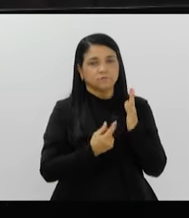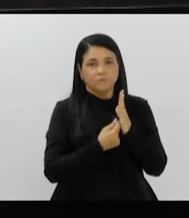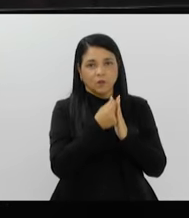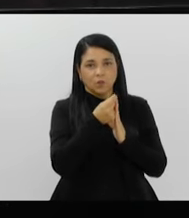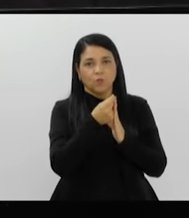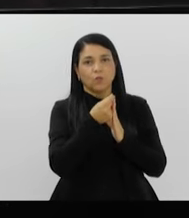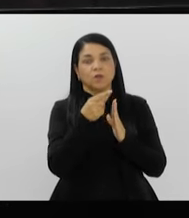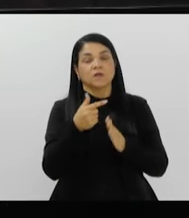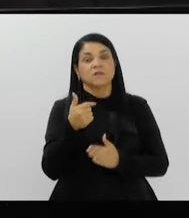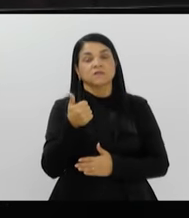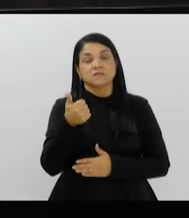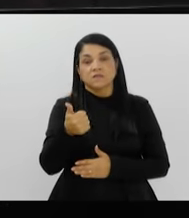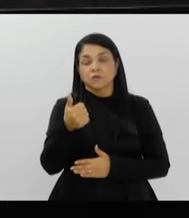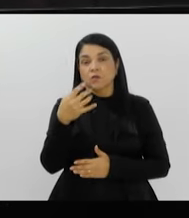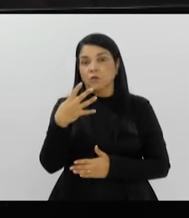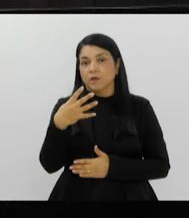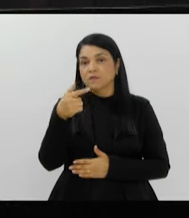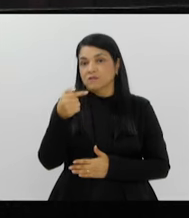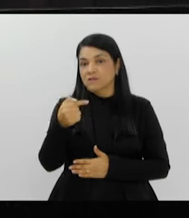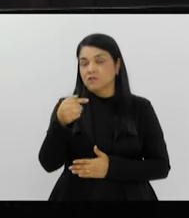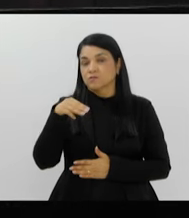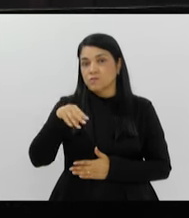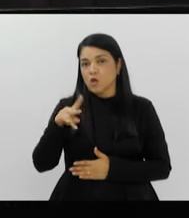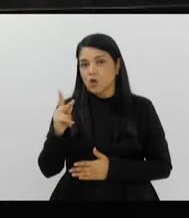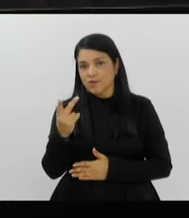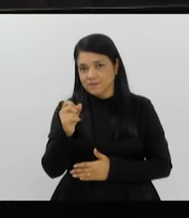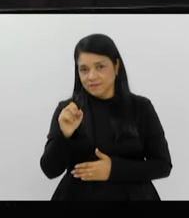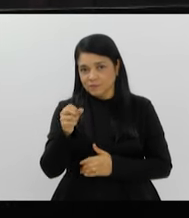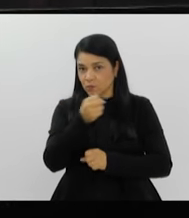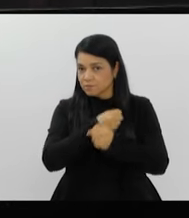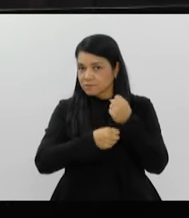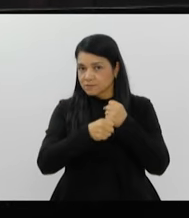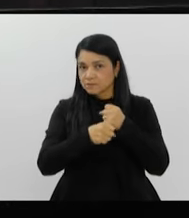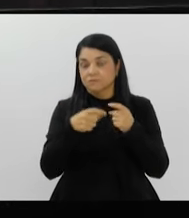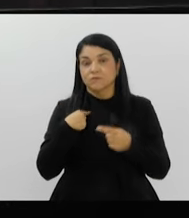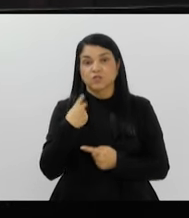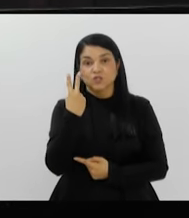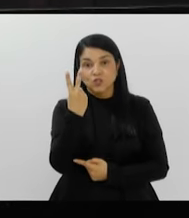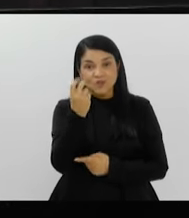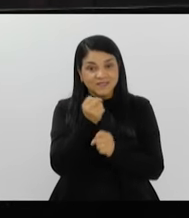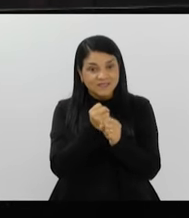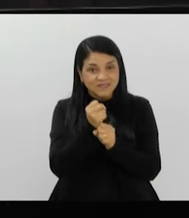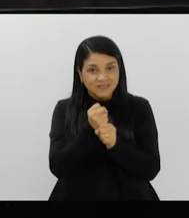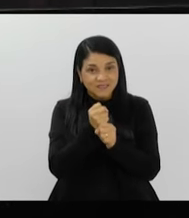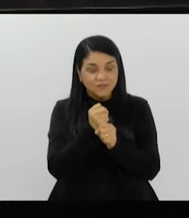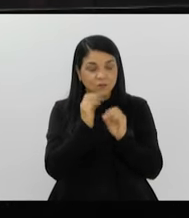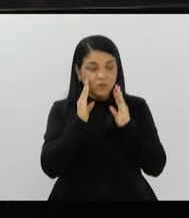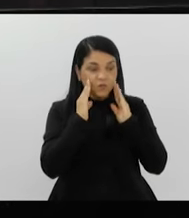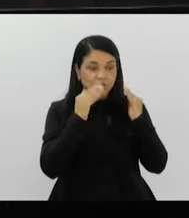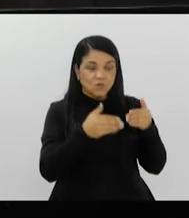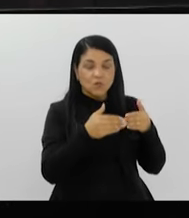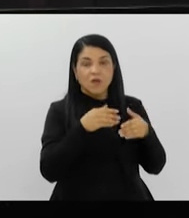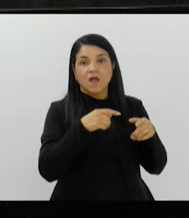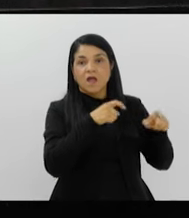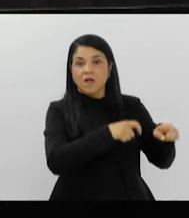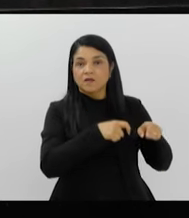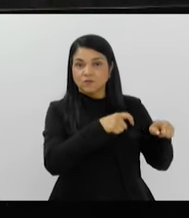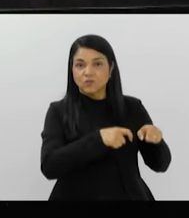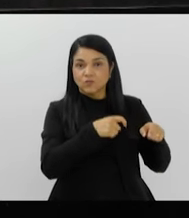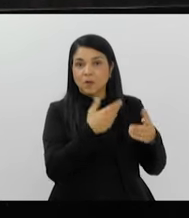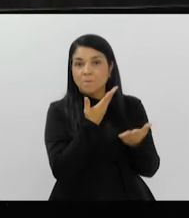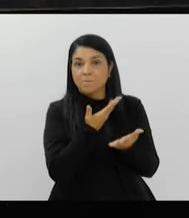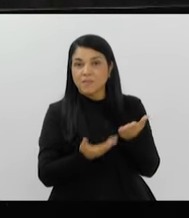147 milhões. Ou seja, em 2 anos, a função agricultura no estado do Rio de Janeiro